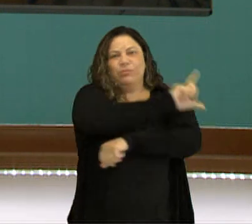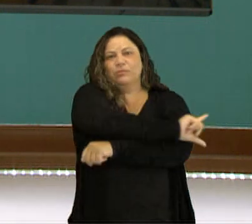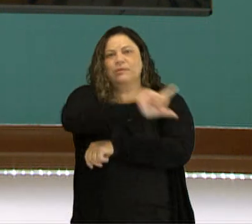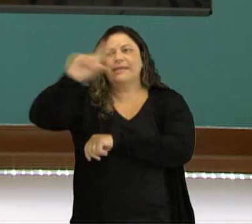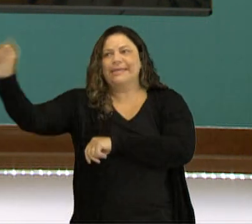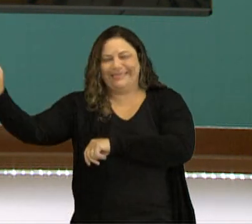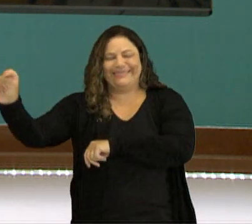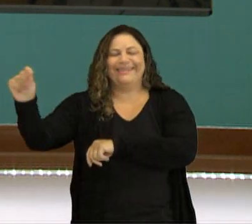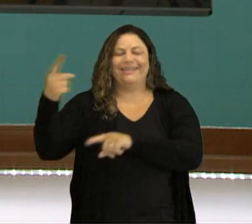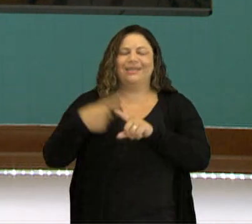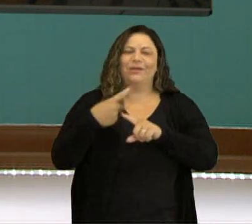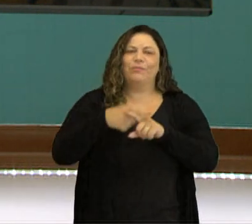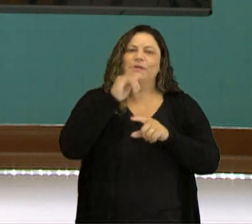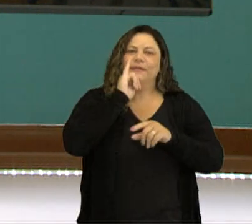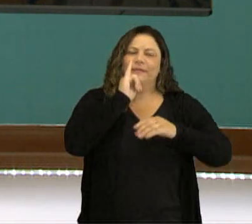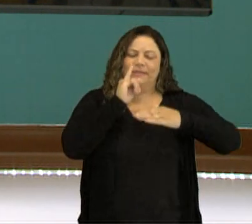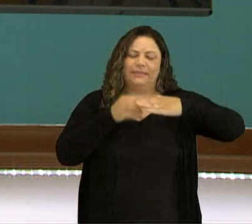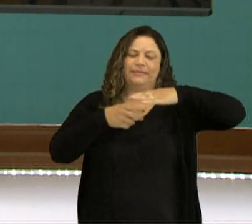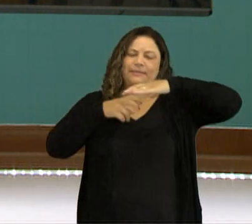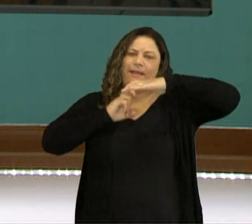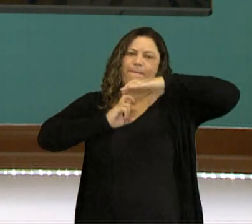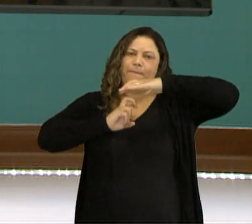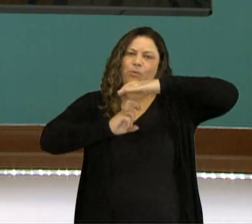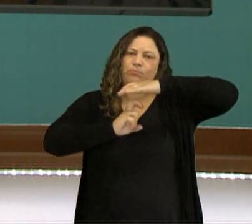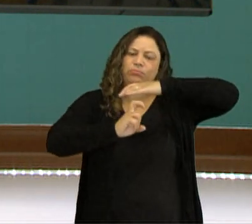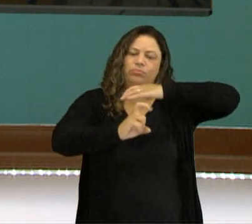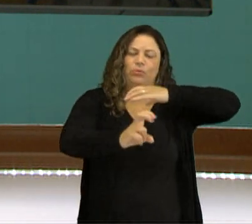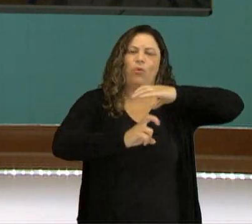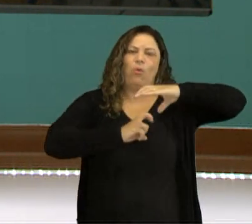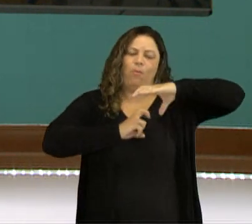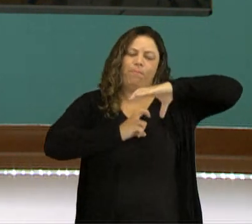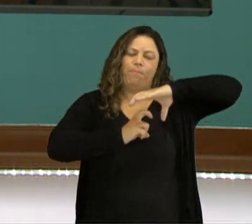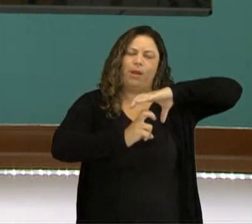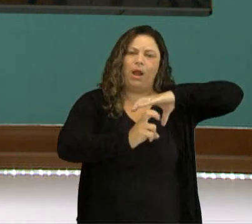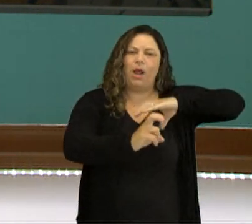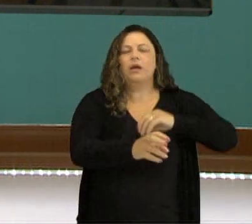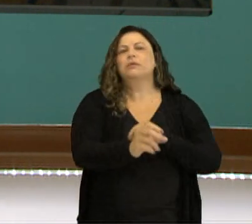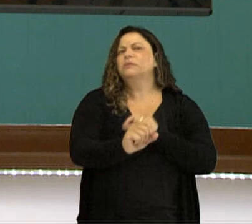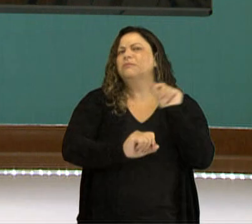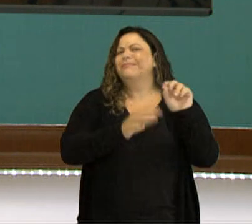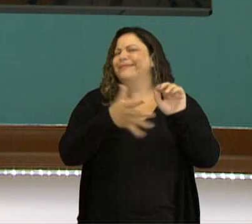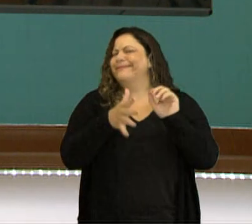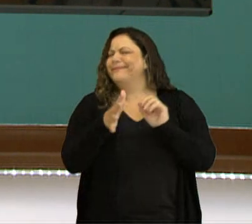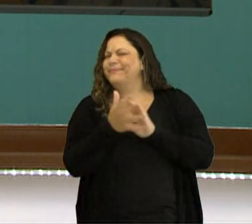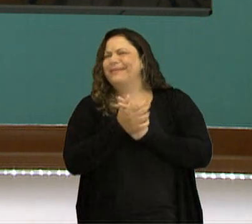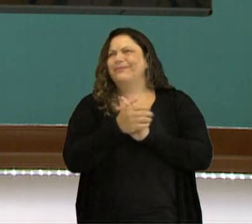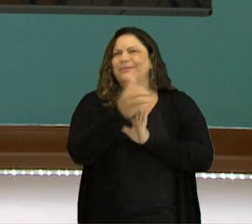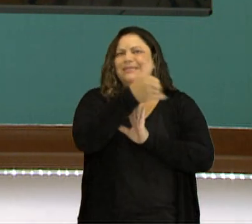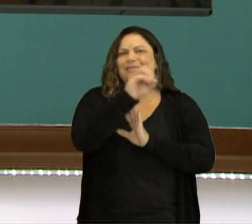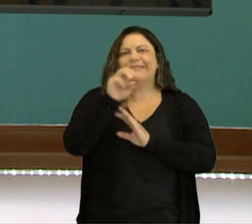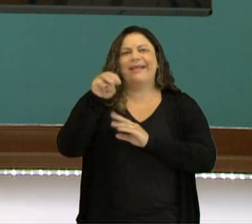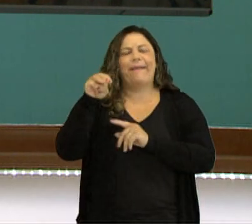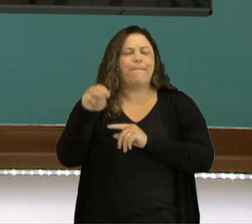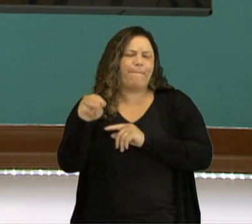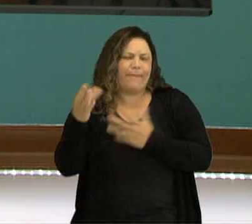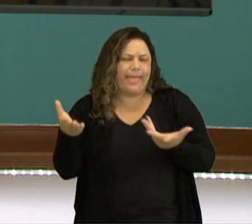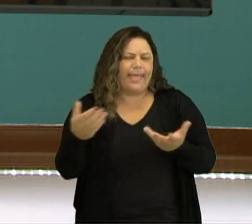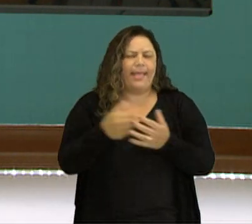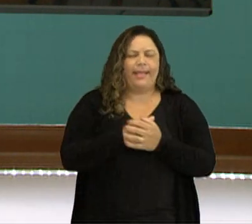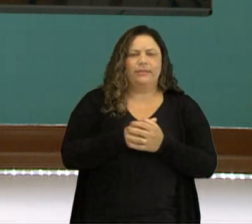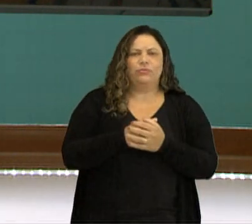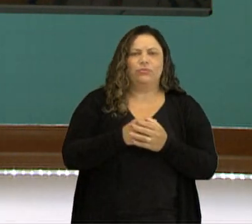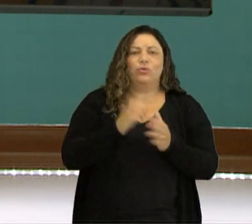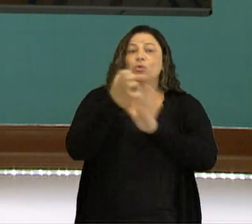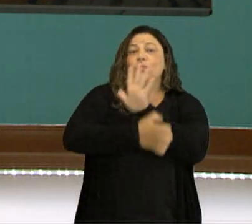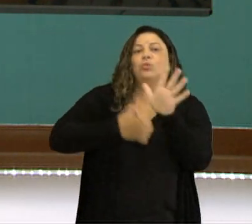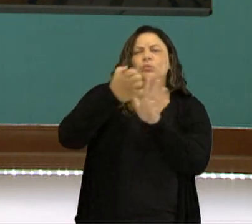exemplo, de um túnel, certo? Se um túnel tiver, por exemplo, 100 metros ou 20 metros e o trem tiver lá seus 10 metros, 15 metros ou 100 metros,